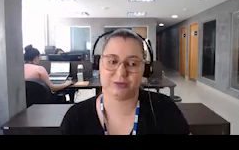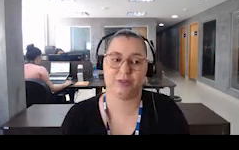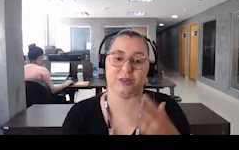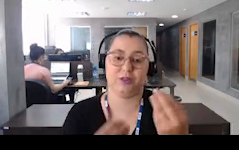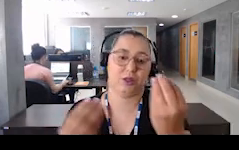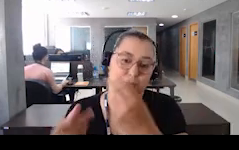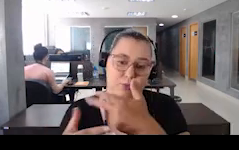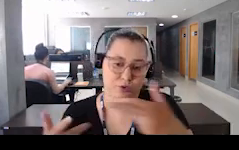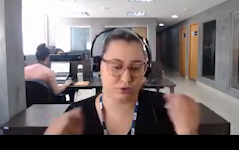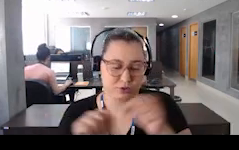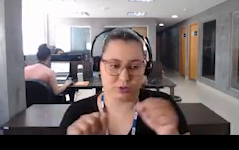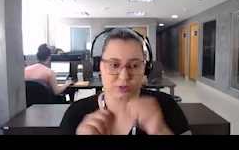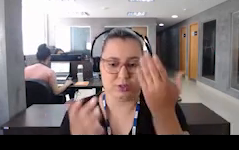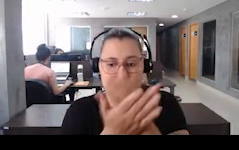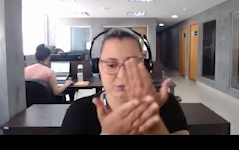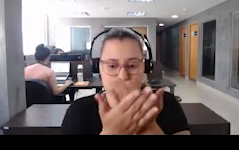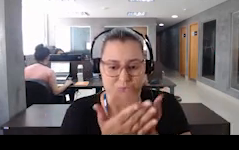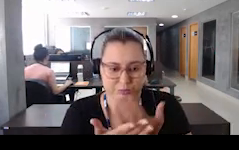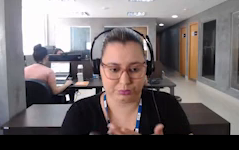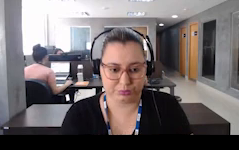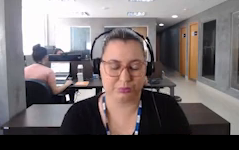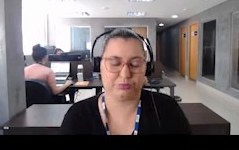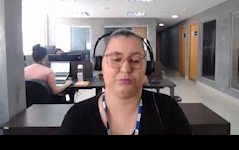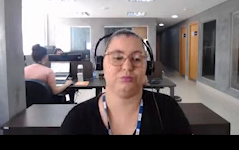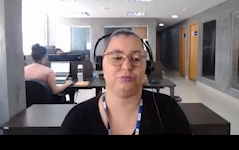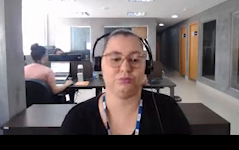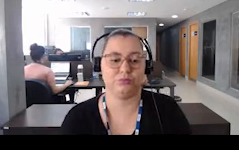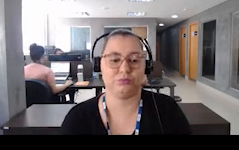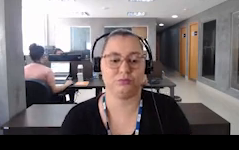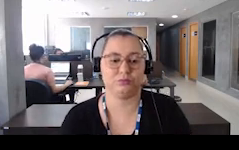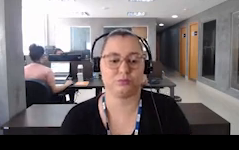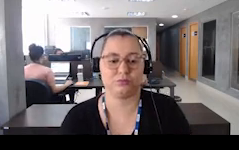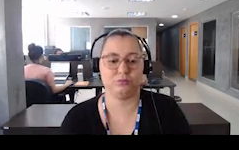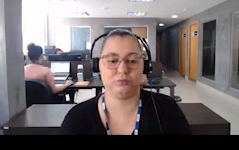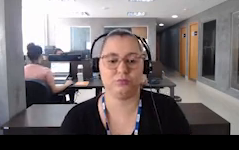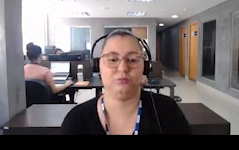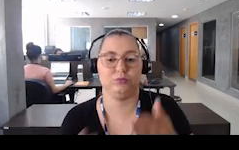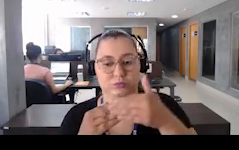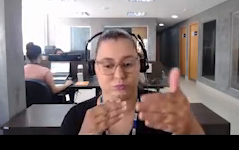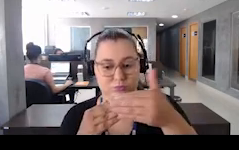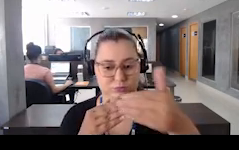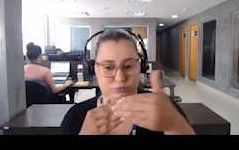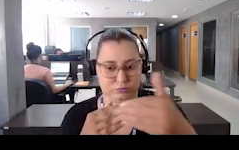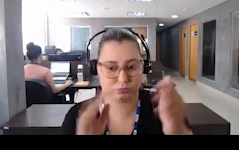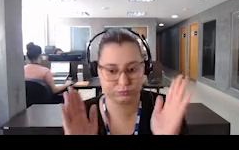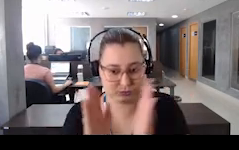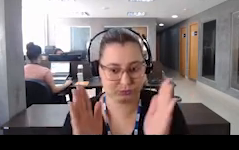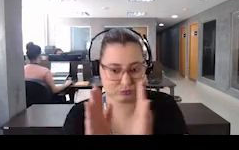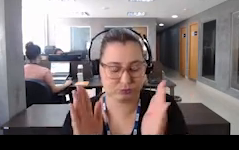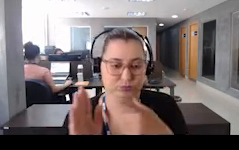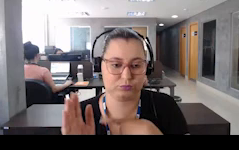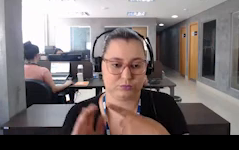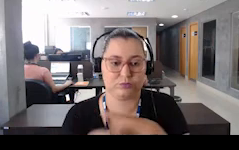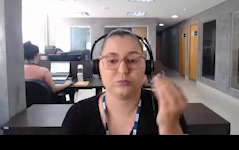assim, tem bastante coisa aí para vocês estudarem ainda, bastante coisa para vocês verem, certo? E o prazo está um pouquinho curto.